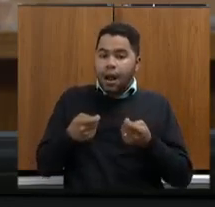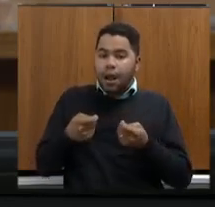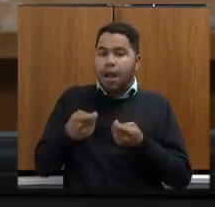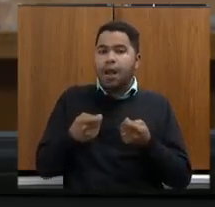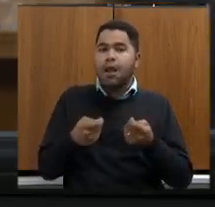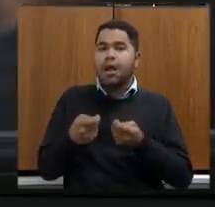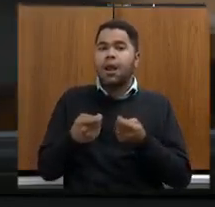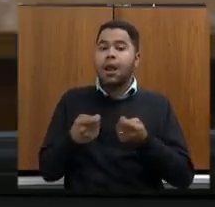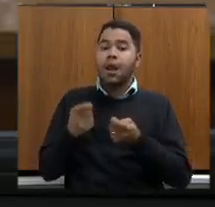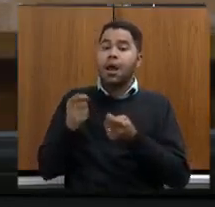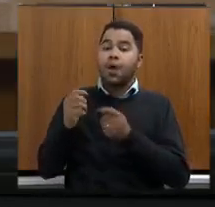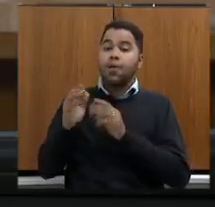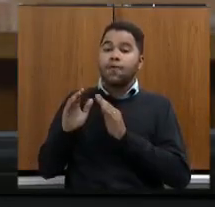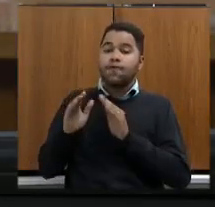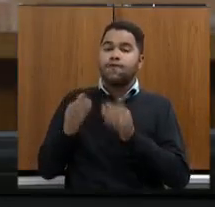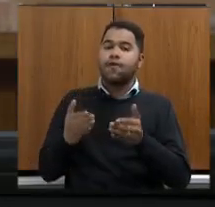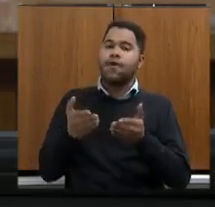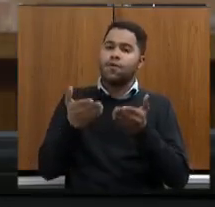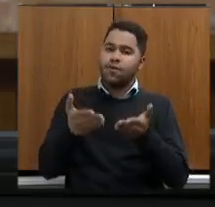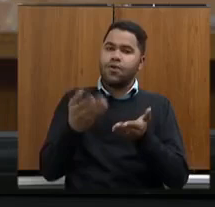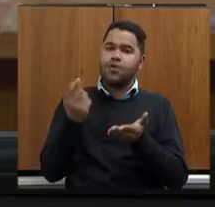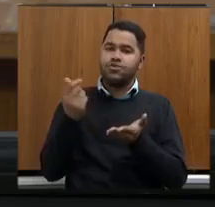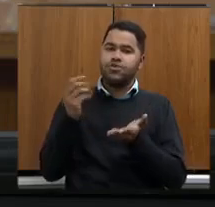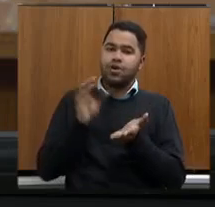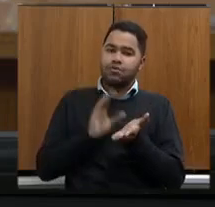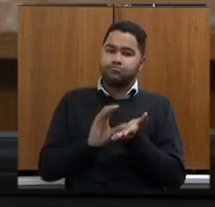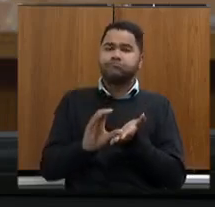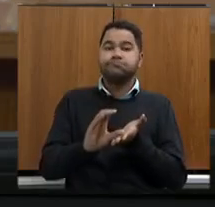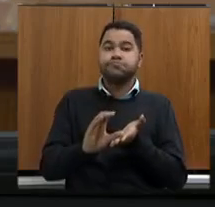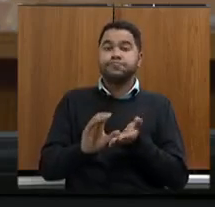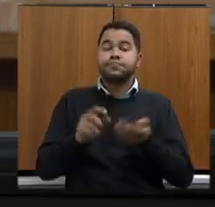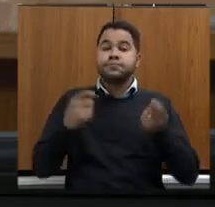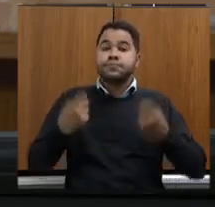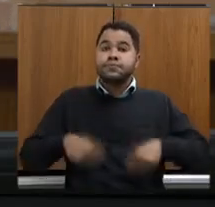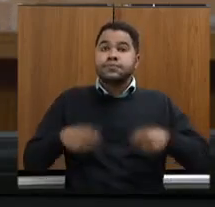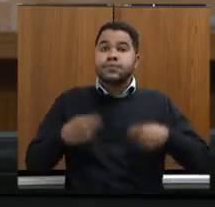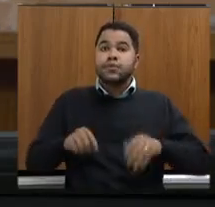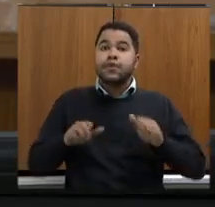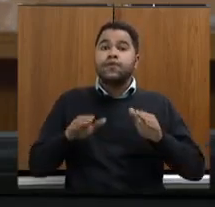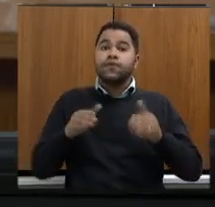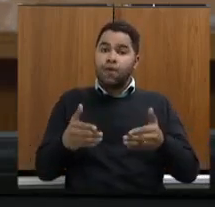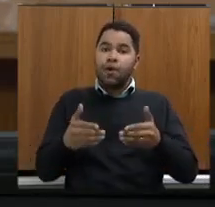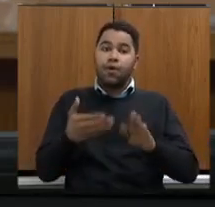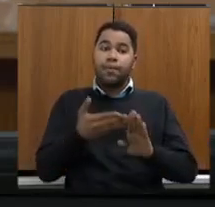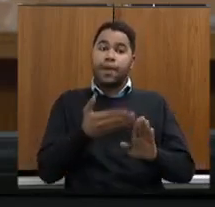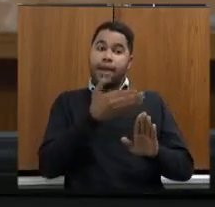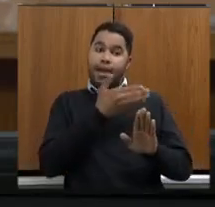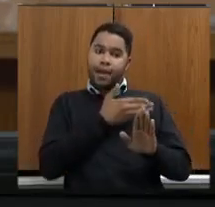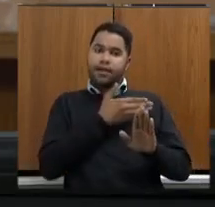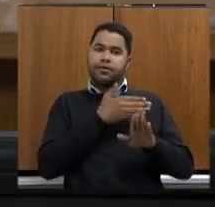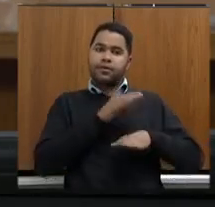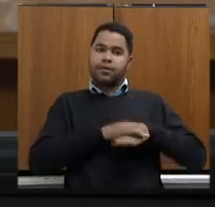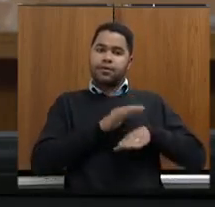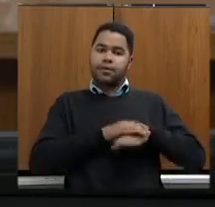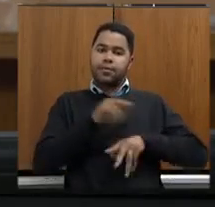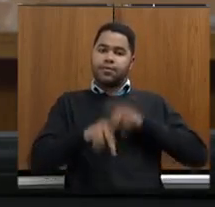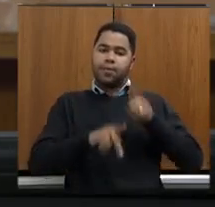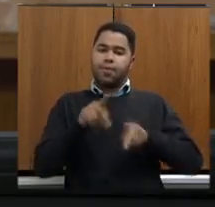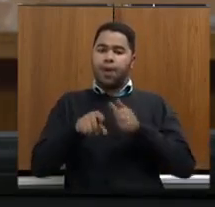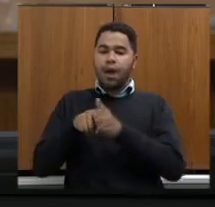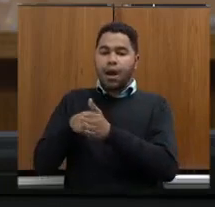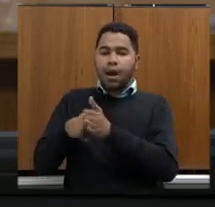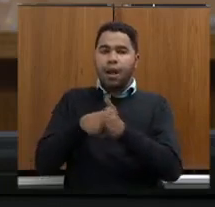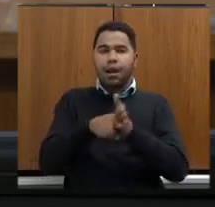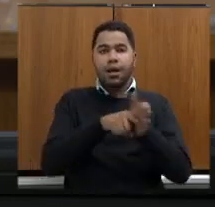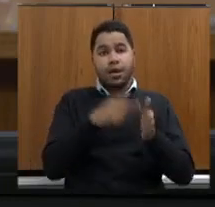da destinação deste recurso que deverá necessariamente ser precedida também de consulta popular e